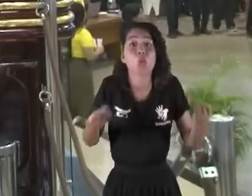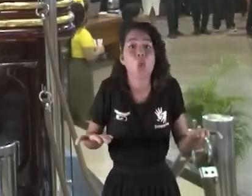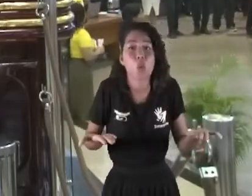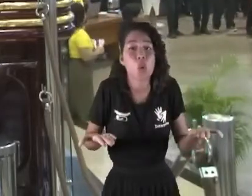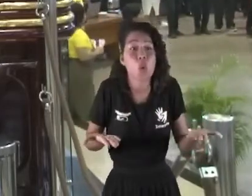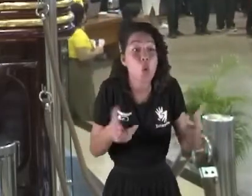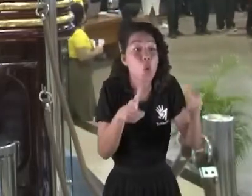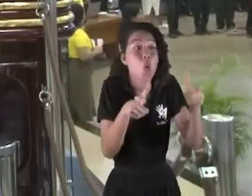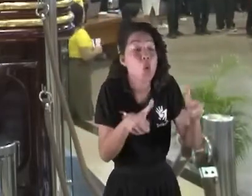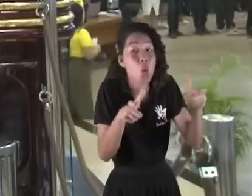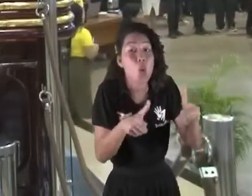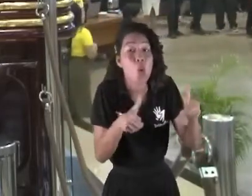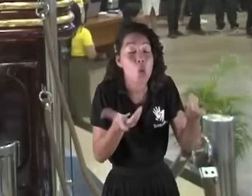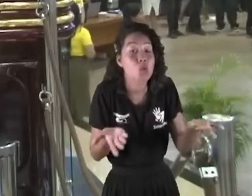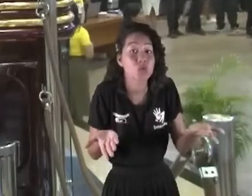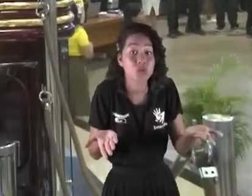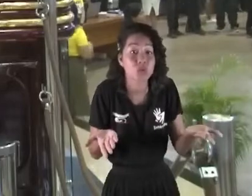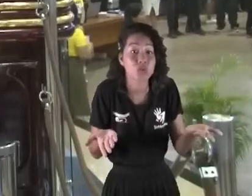onde.